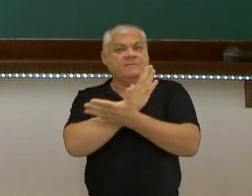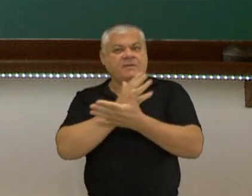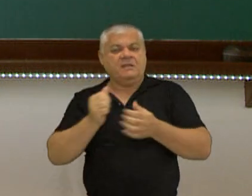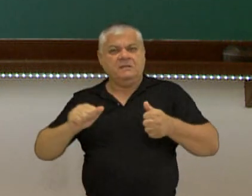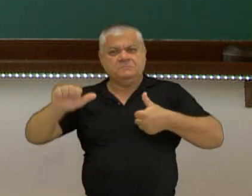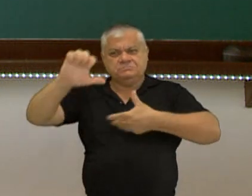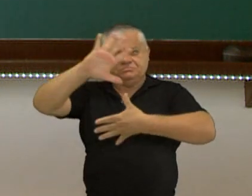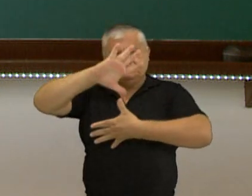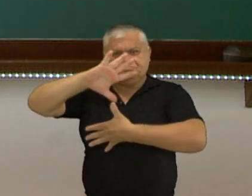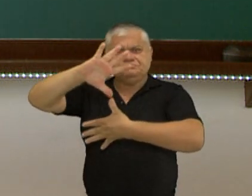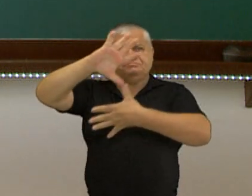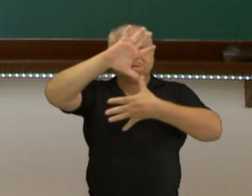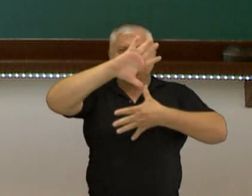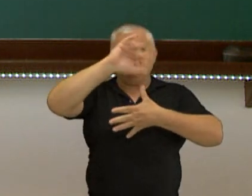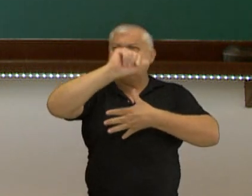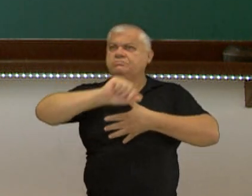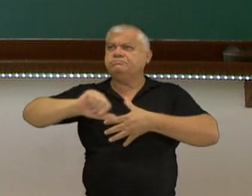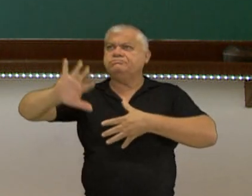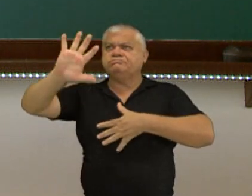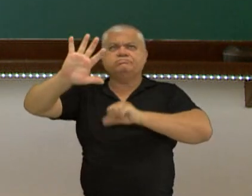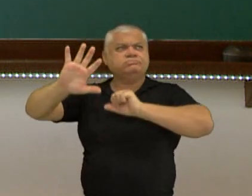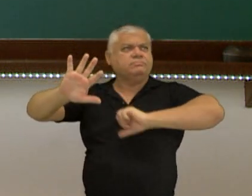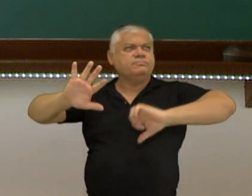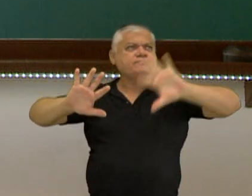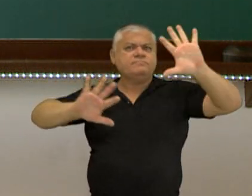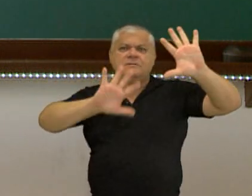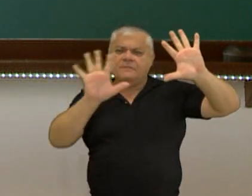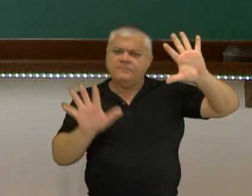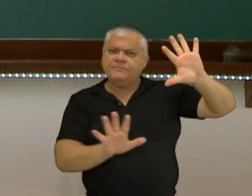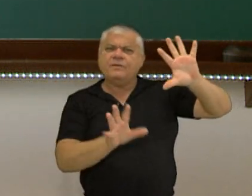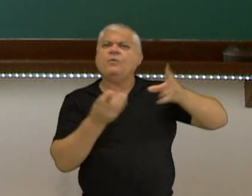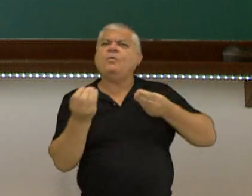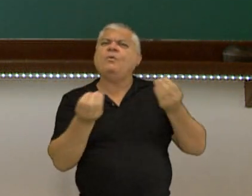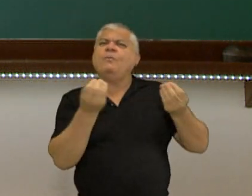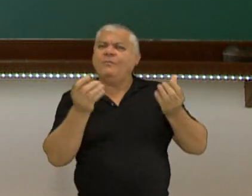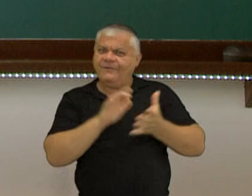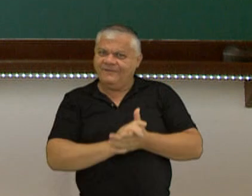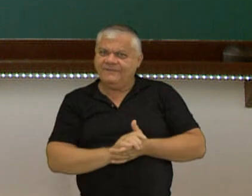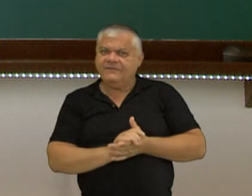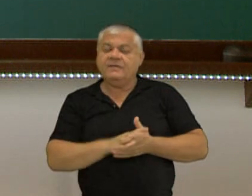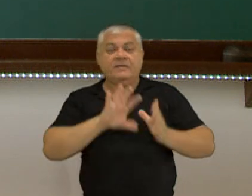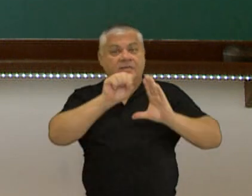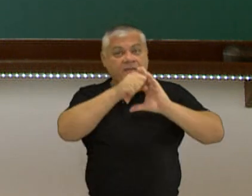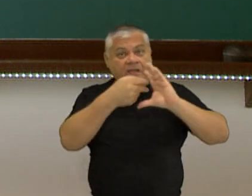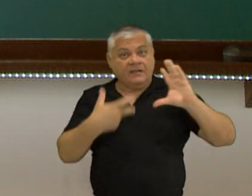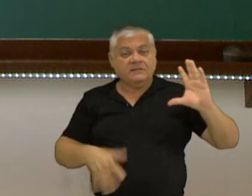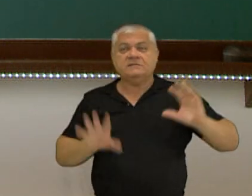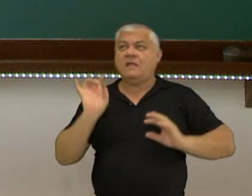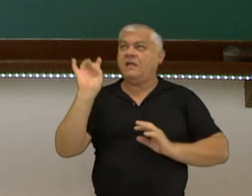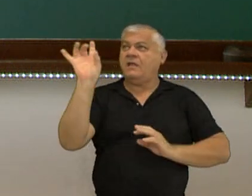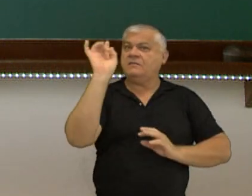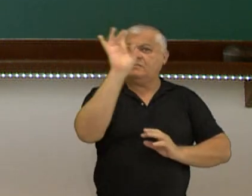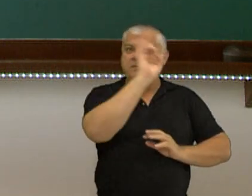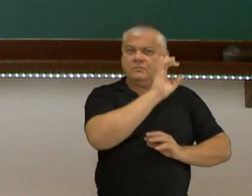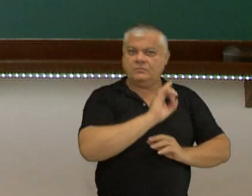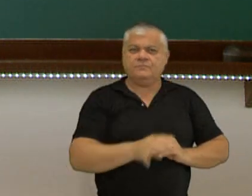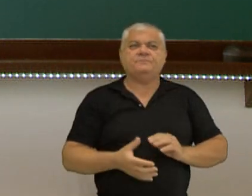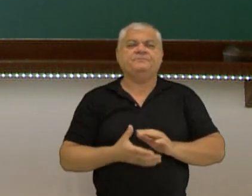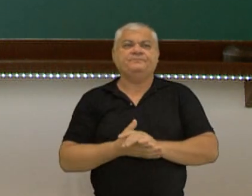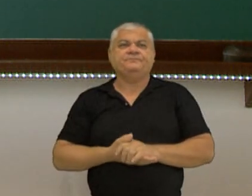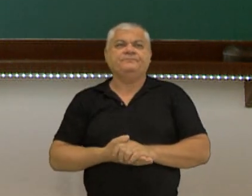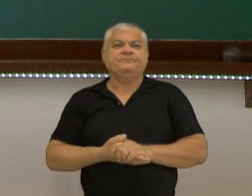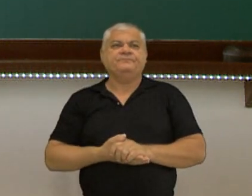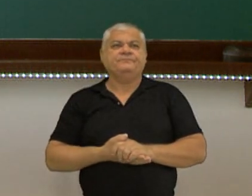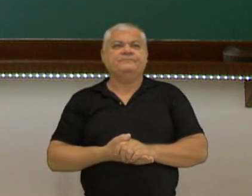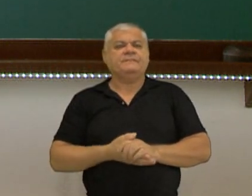geográfica, como eles estão distribuídos no planeta e as características gerais de cada um deles. E